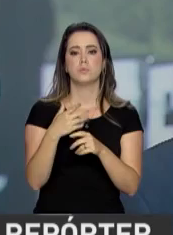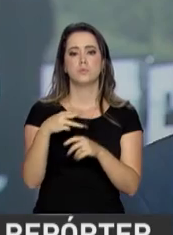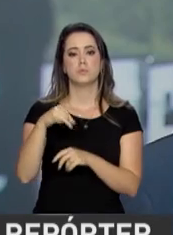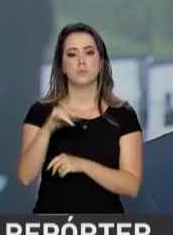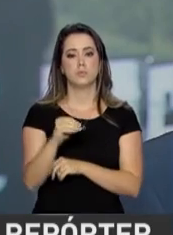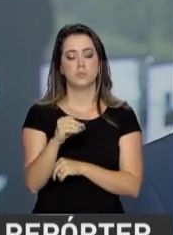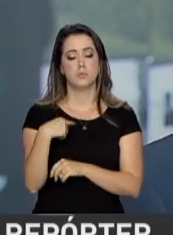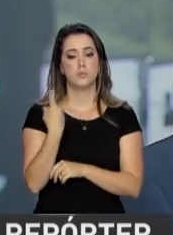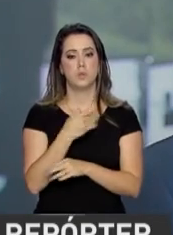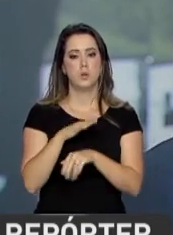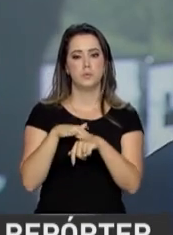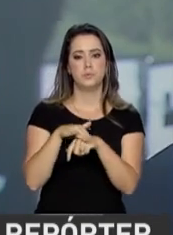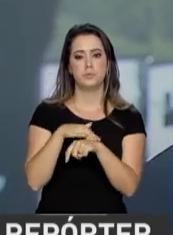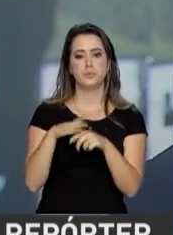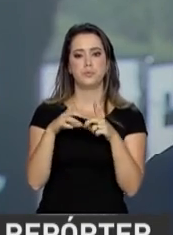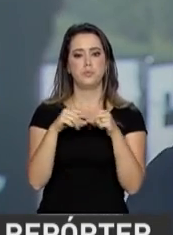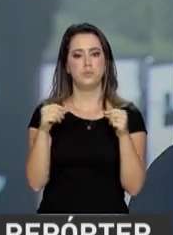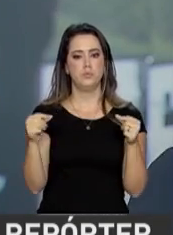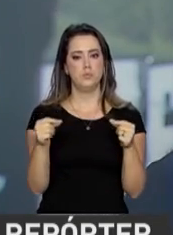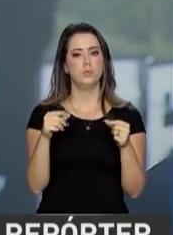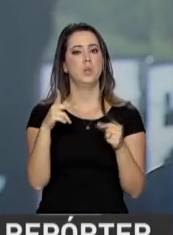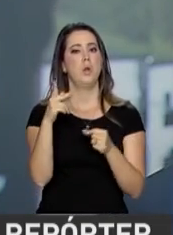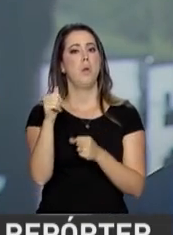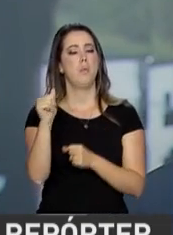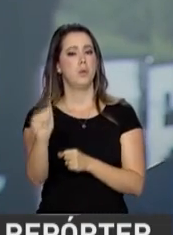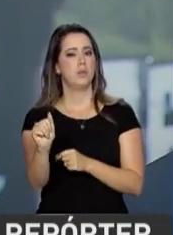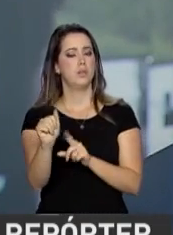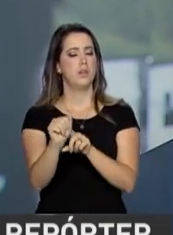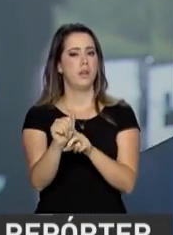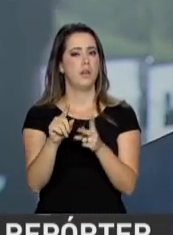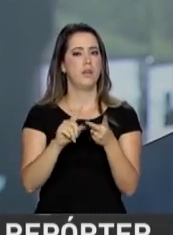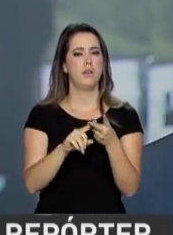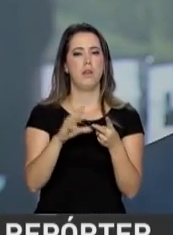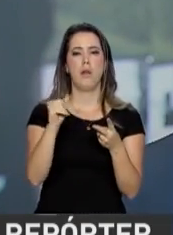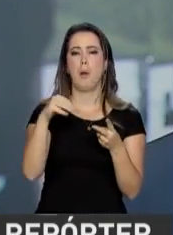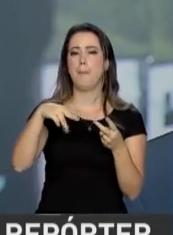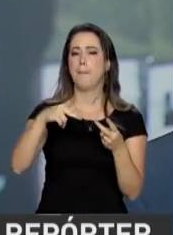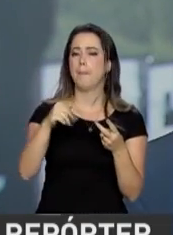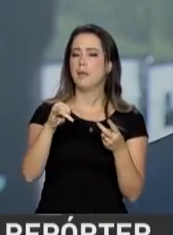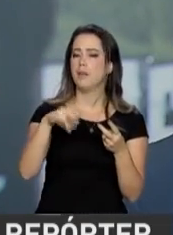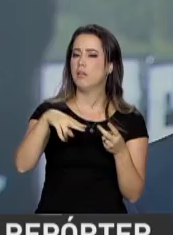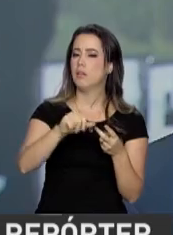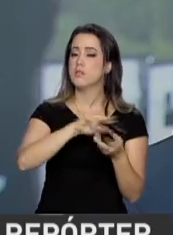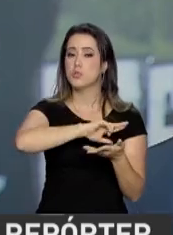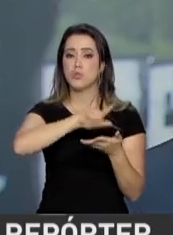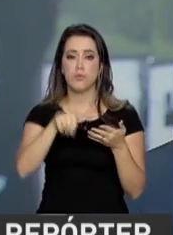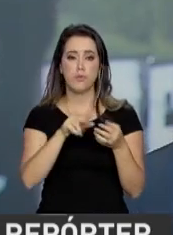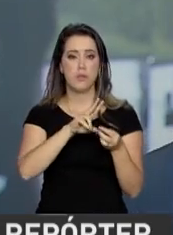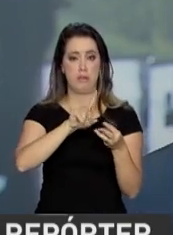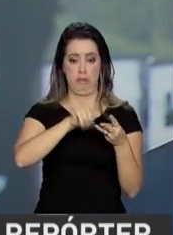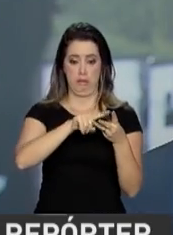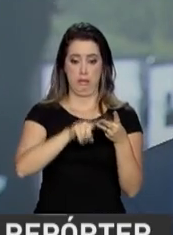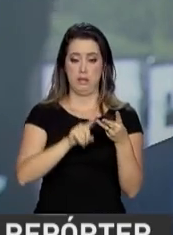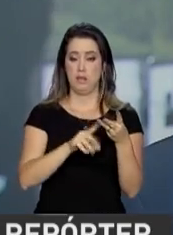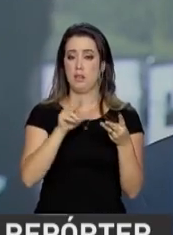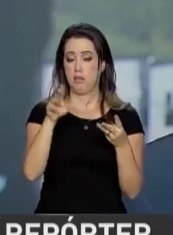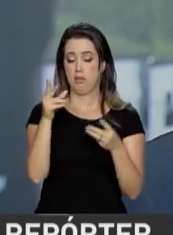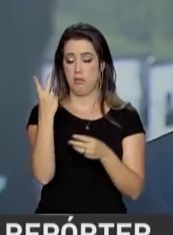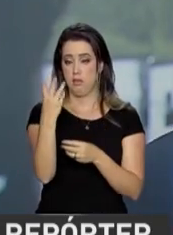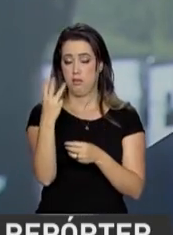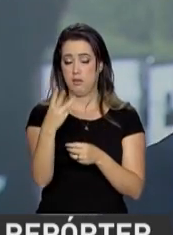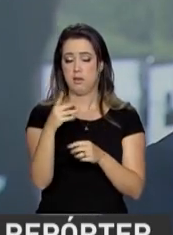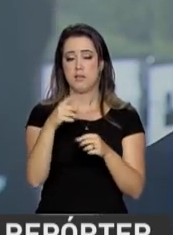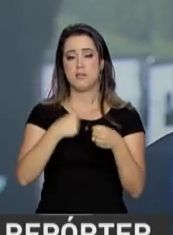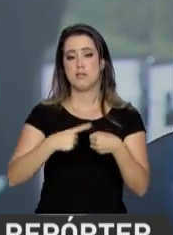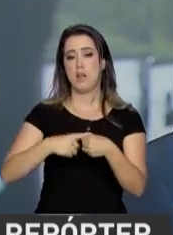maio estamos negociando com brasília com porto alegre campinas e em com várias cidades que estão dispostas a